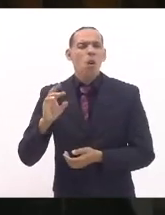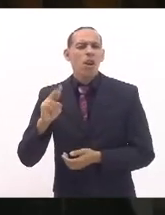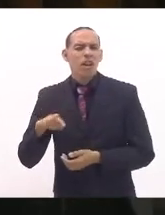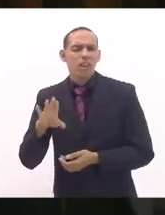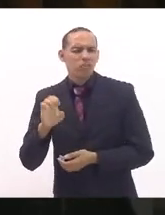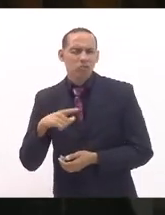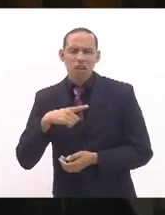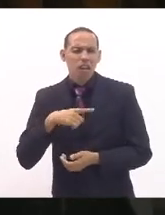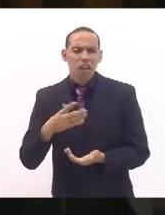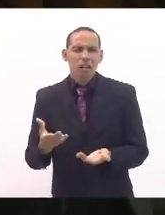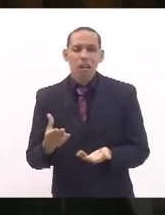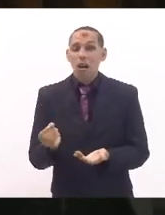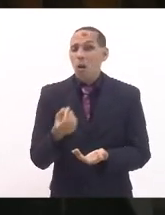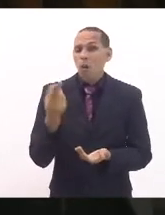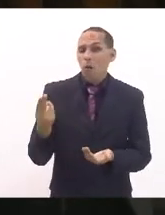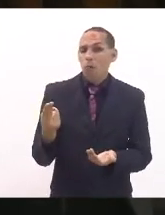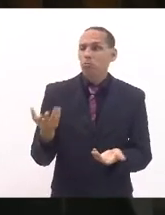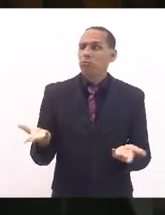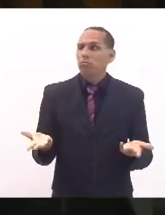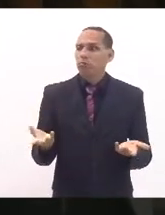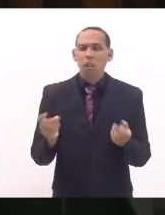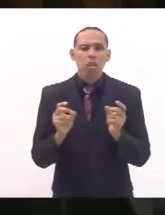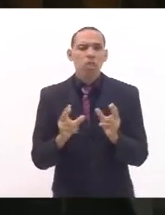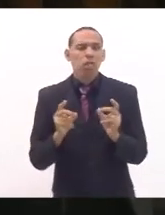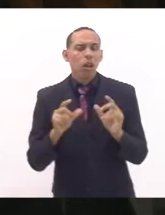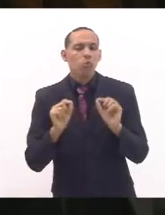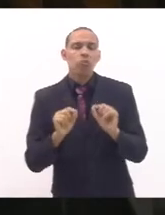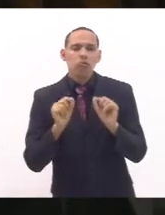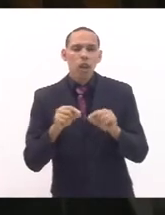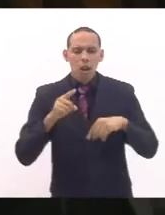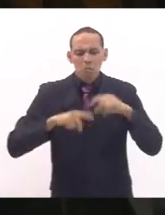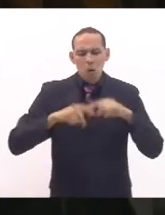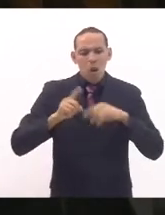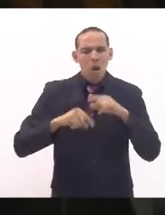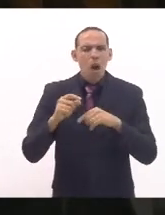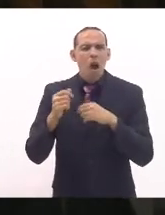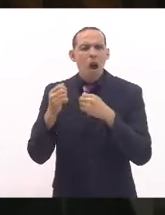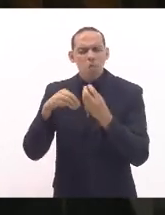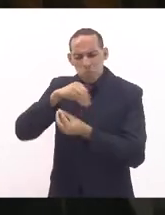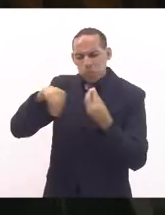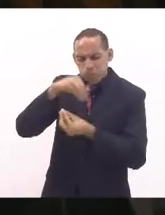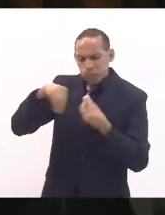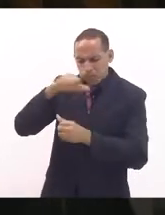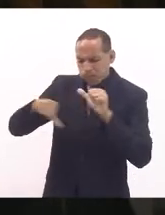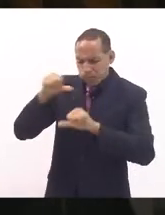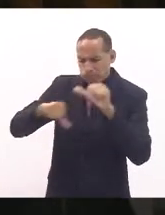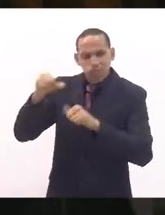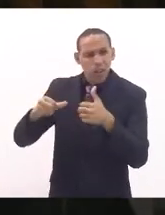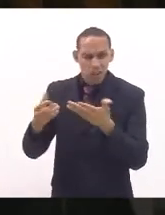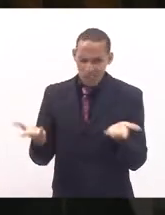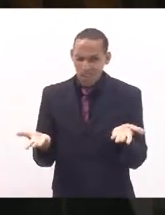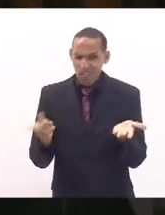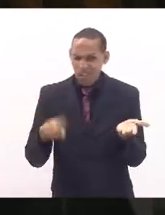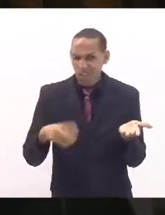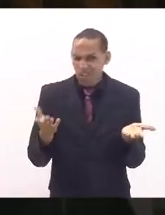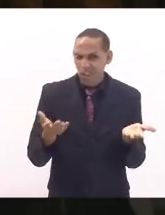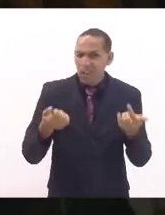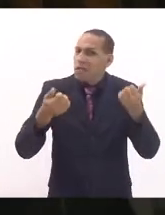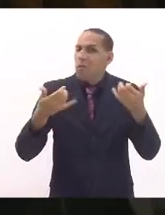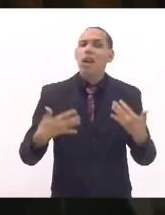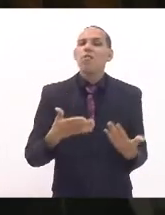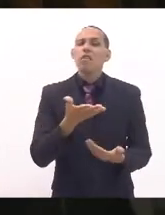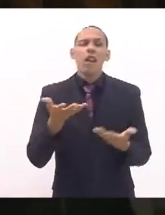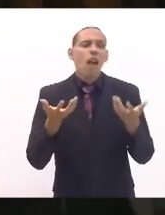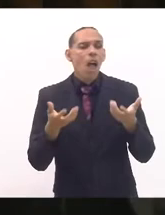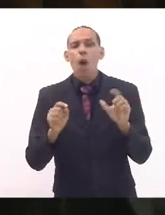escolas? Eles querem que continue vendendo produtos ultraprocessados nas escolas? Digam qual é,